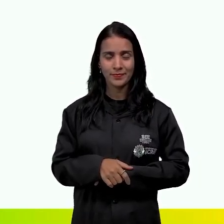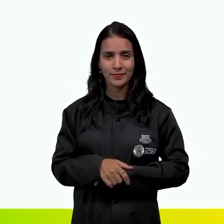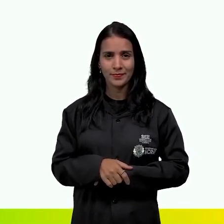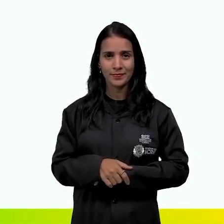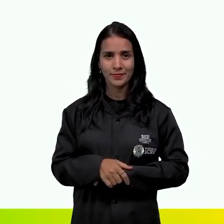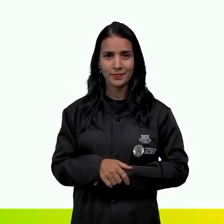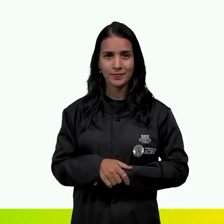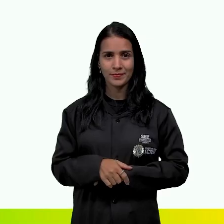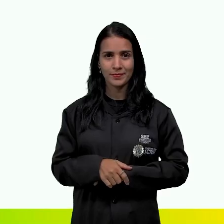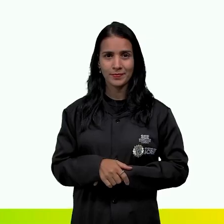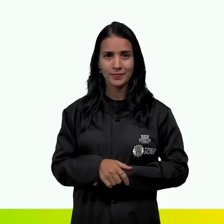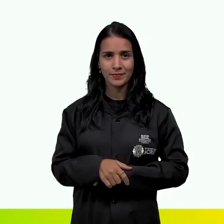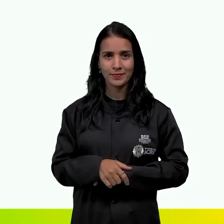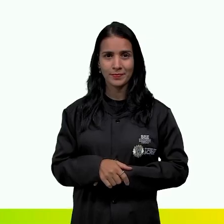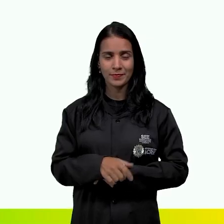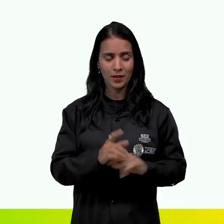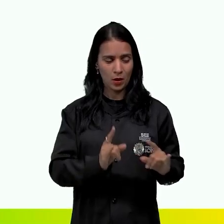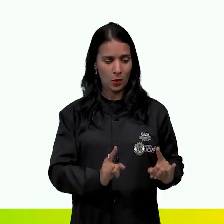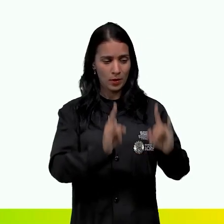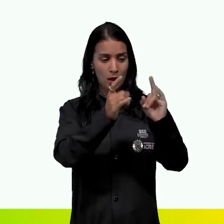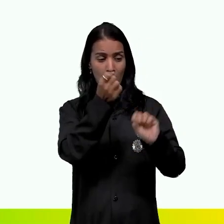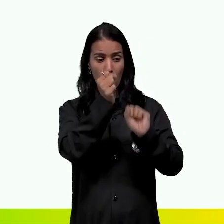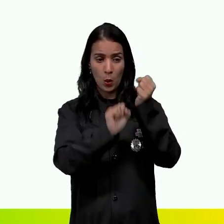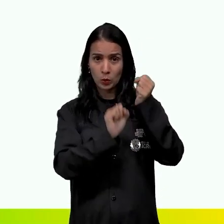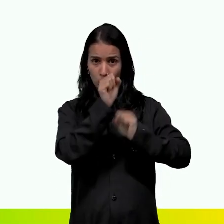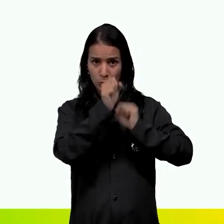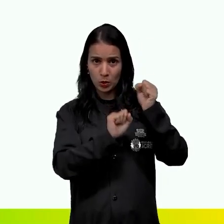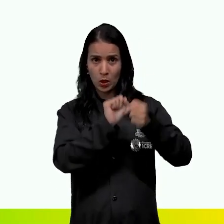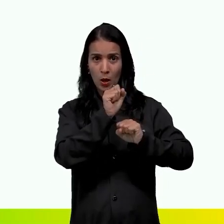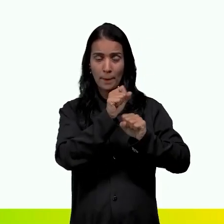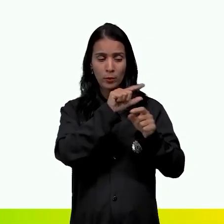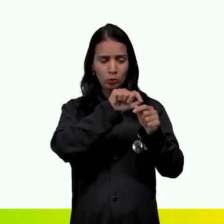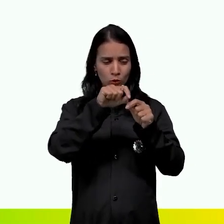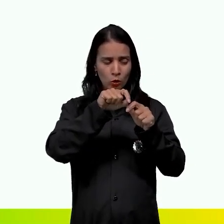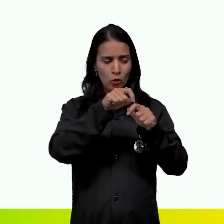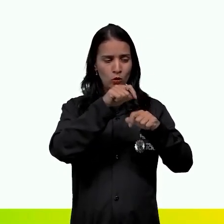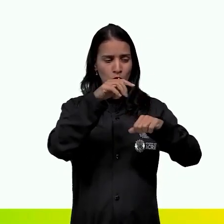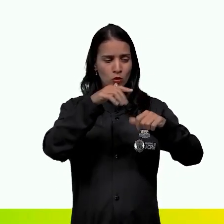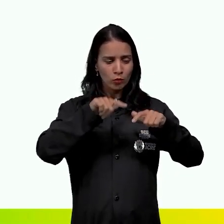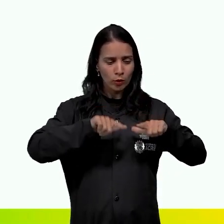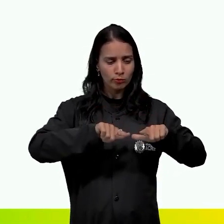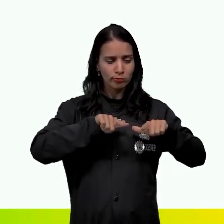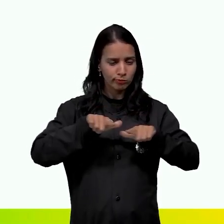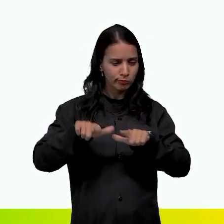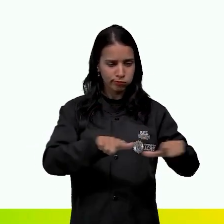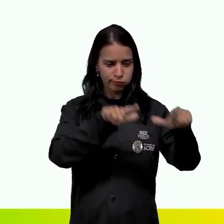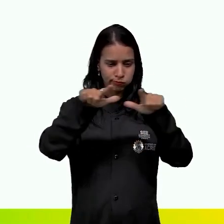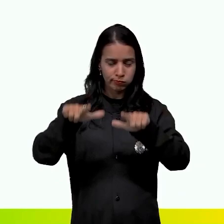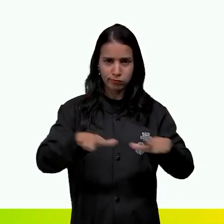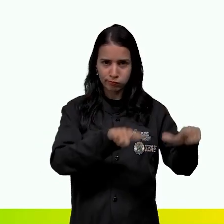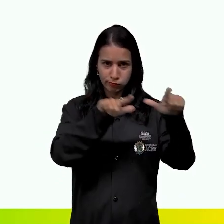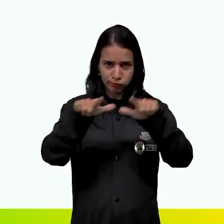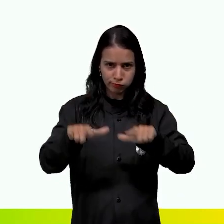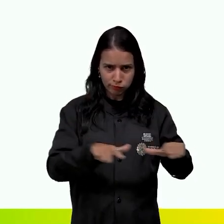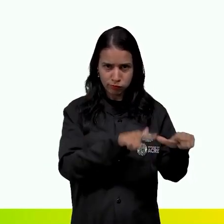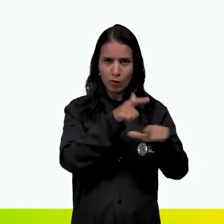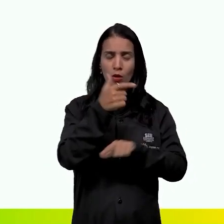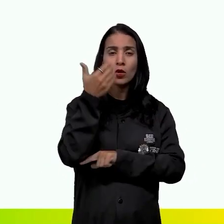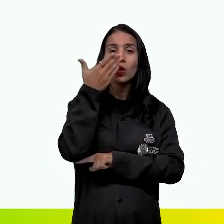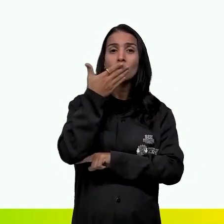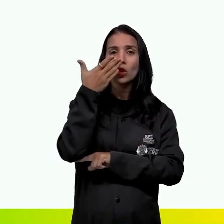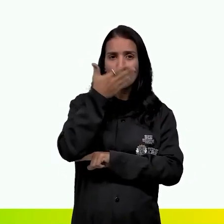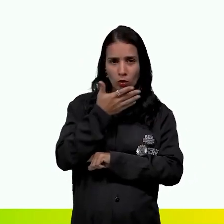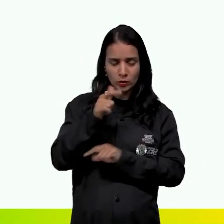uma fábrica de rapaduras, vende seus produtos empacotados em